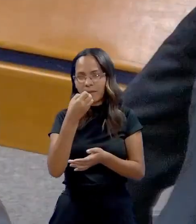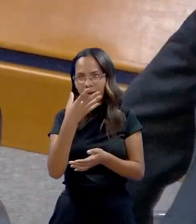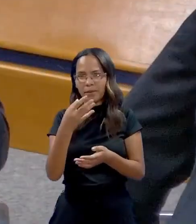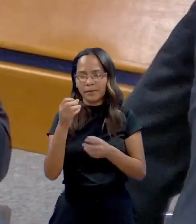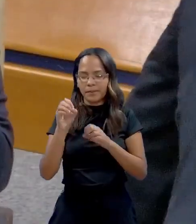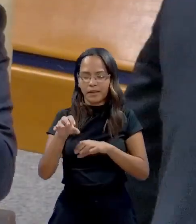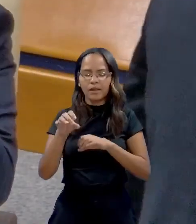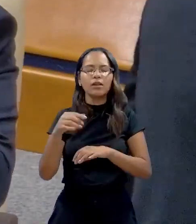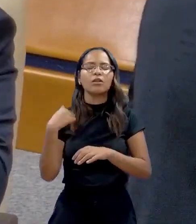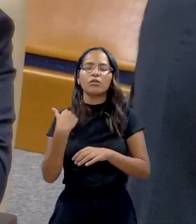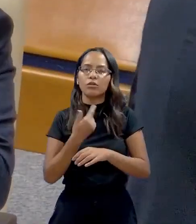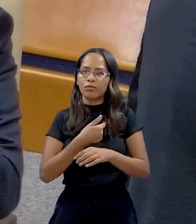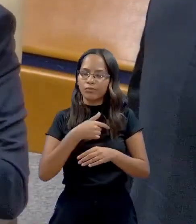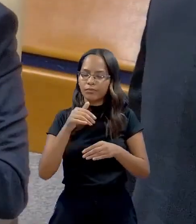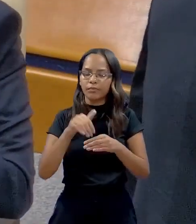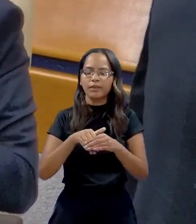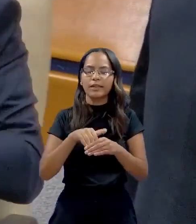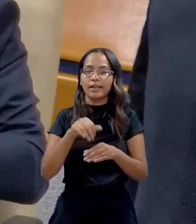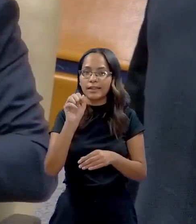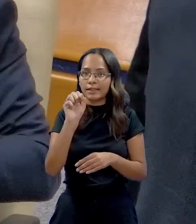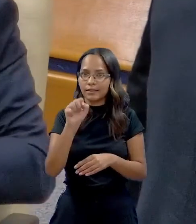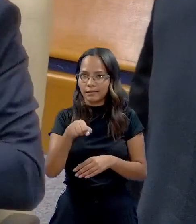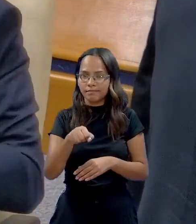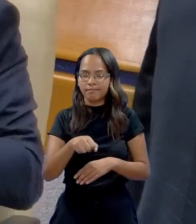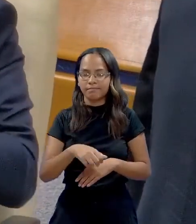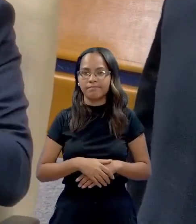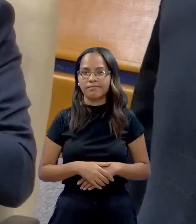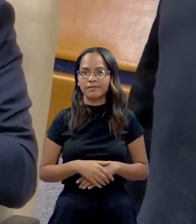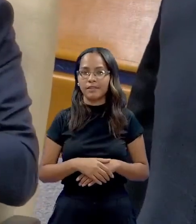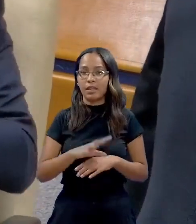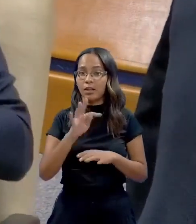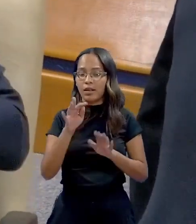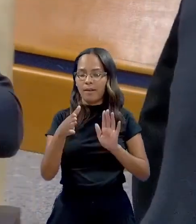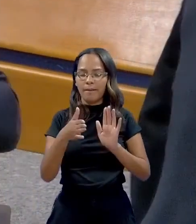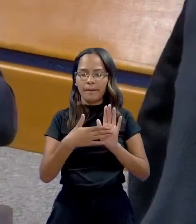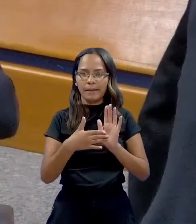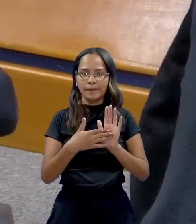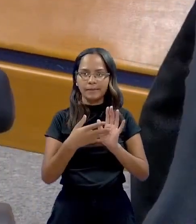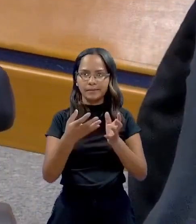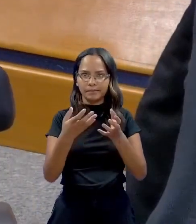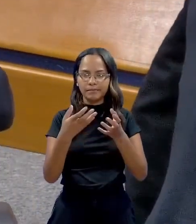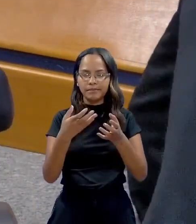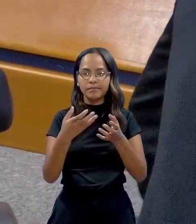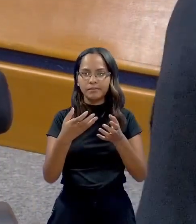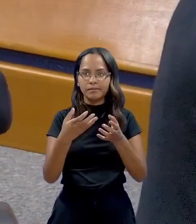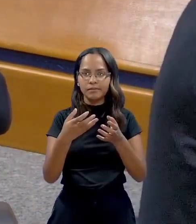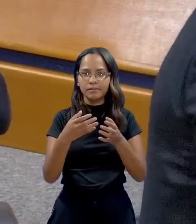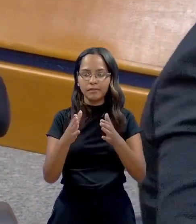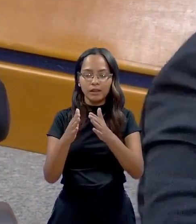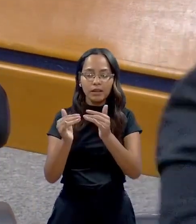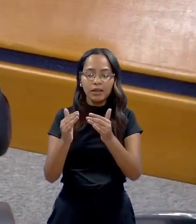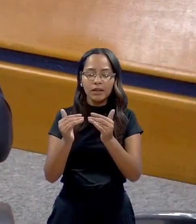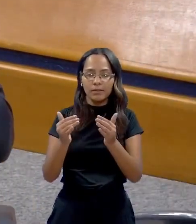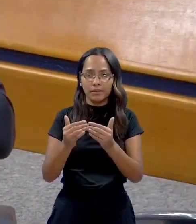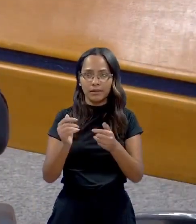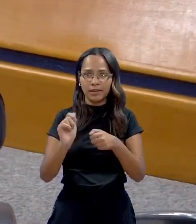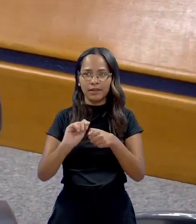votaremos. Inclusive, quanto às matérias, eu queria destacar o requerimento que fiz na data de